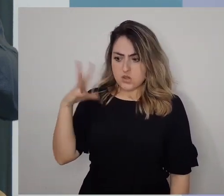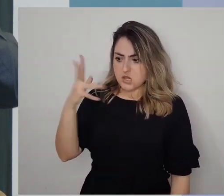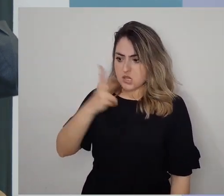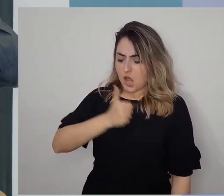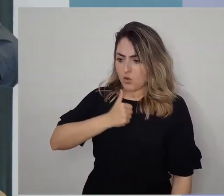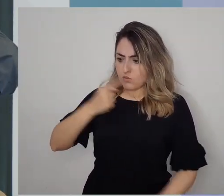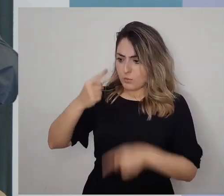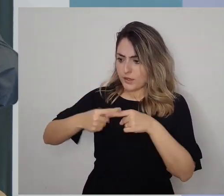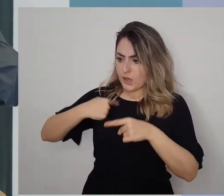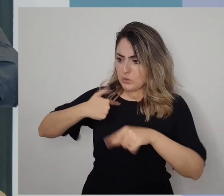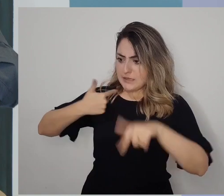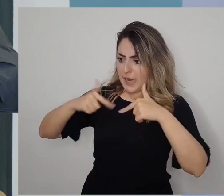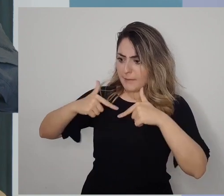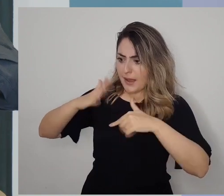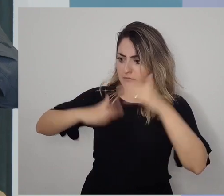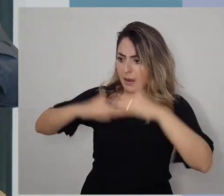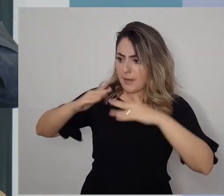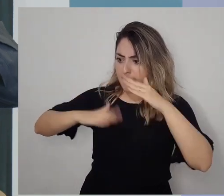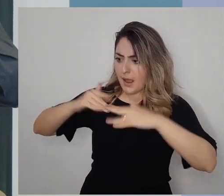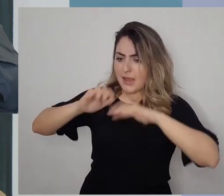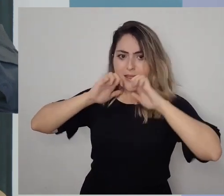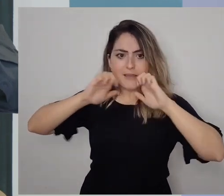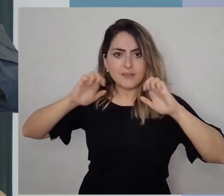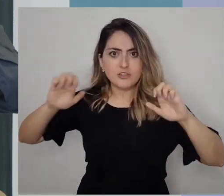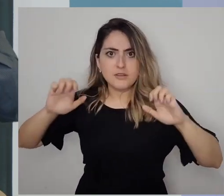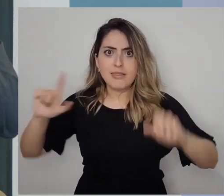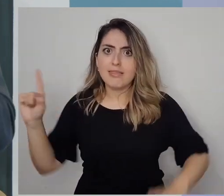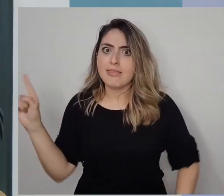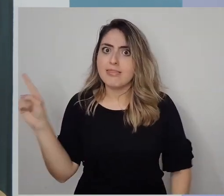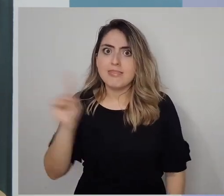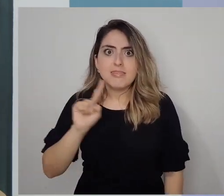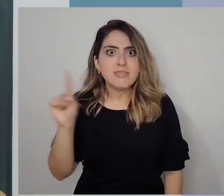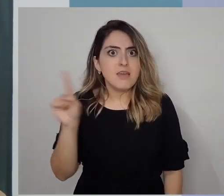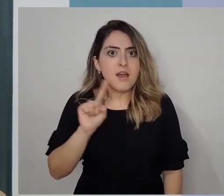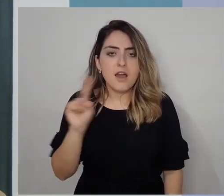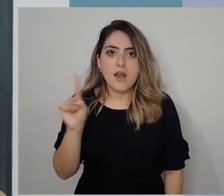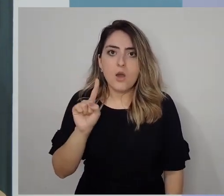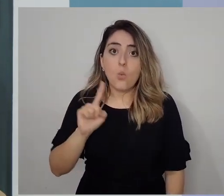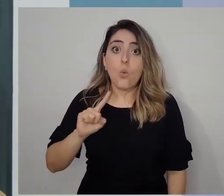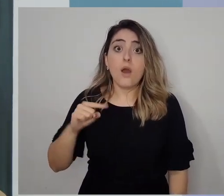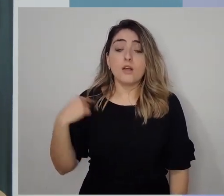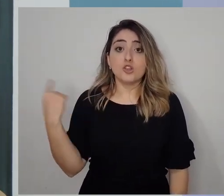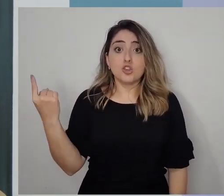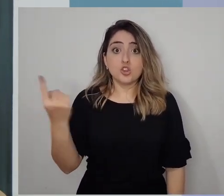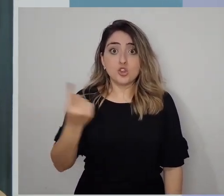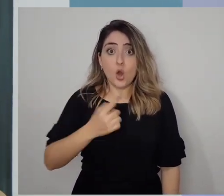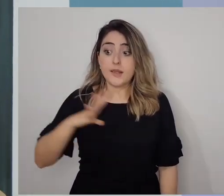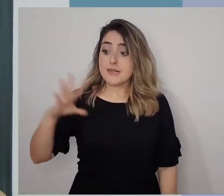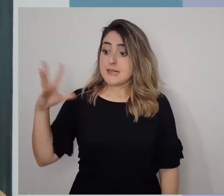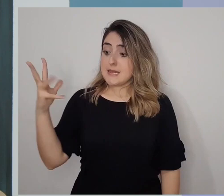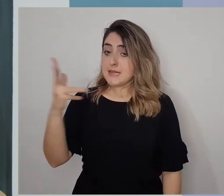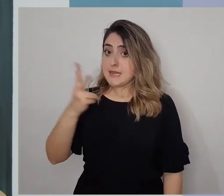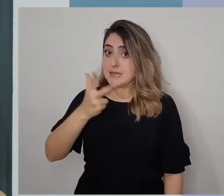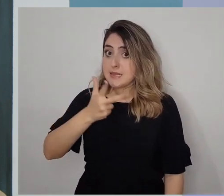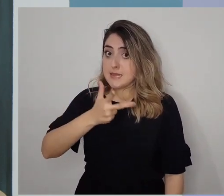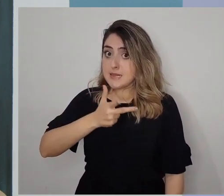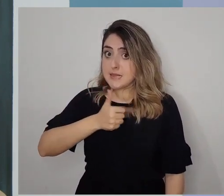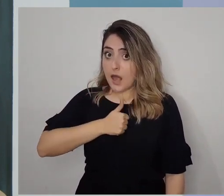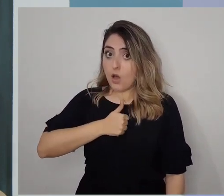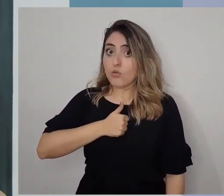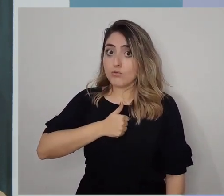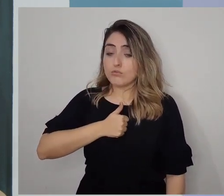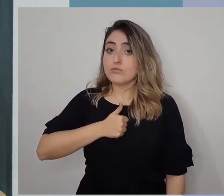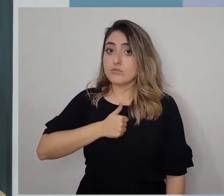é para obras, para a prática de boas obras. Olha só o texto. Não de obras para que ninguém